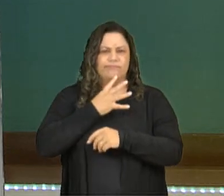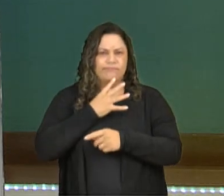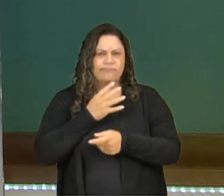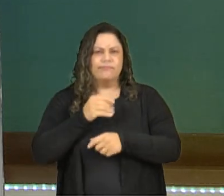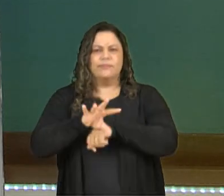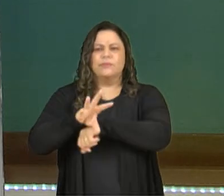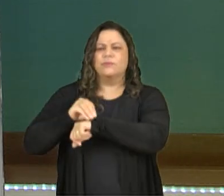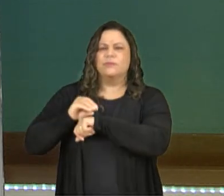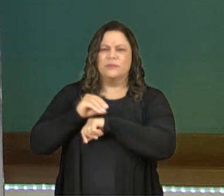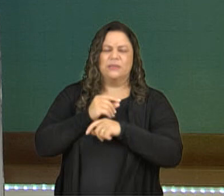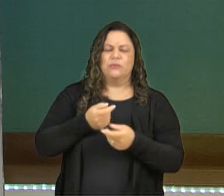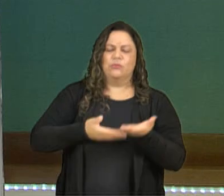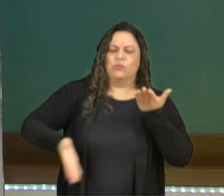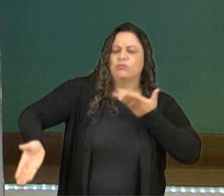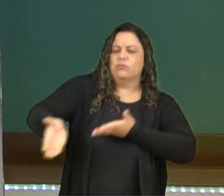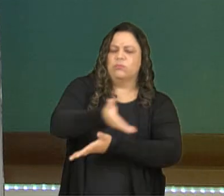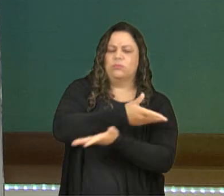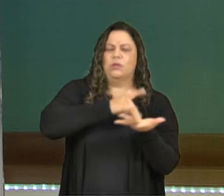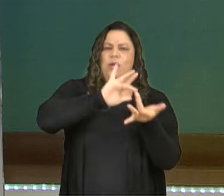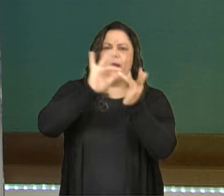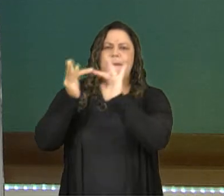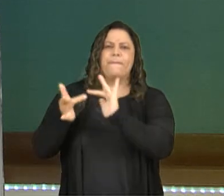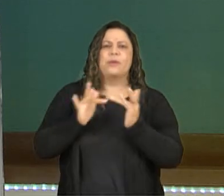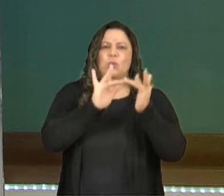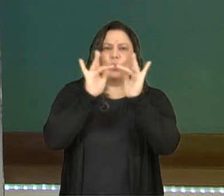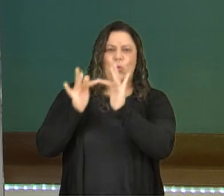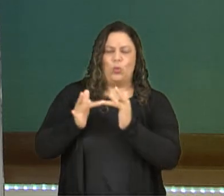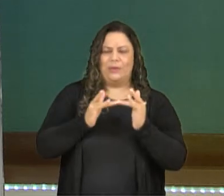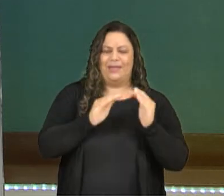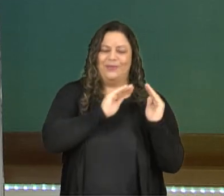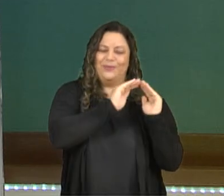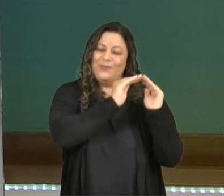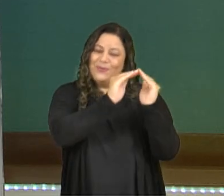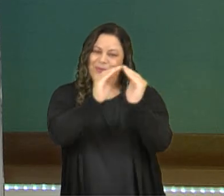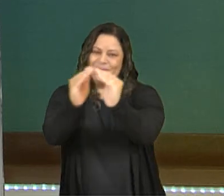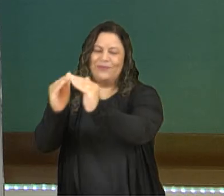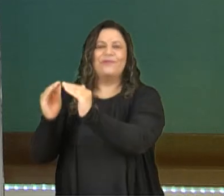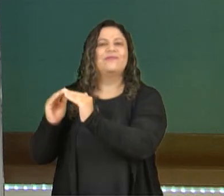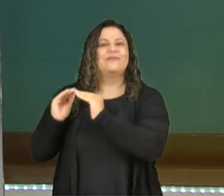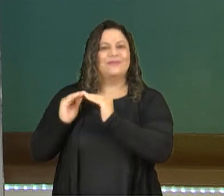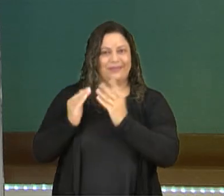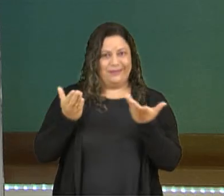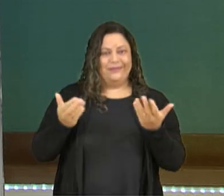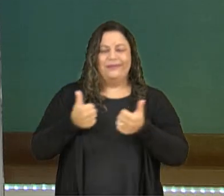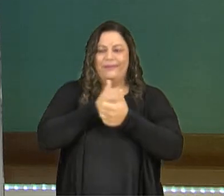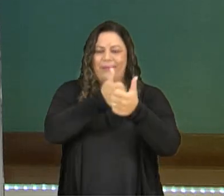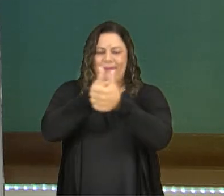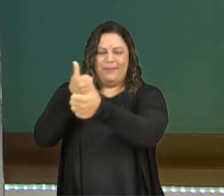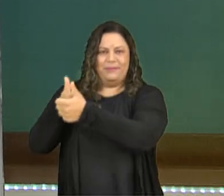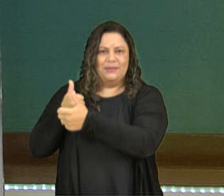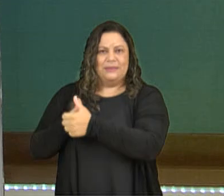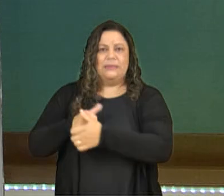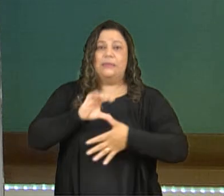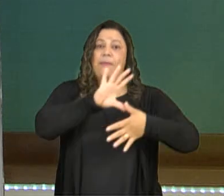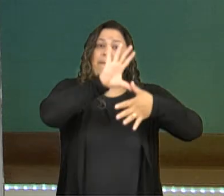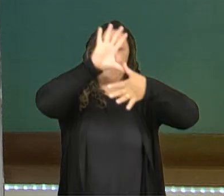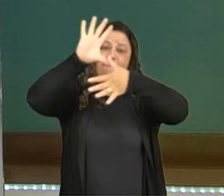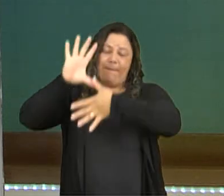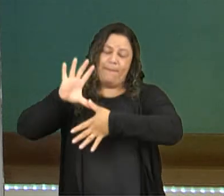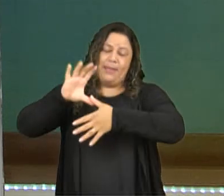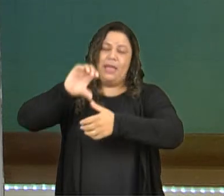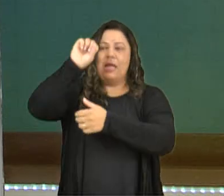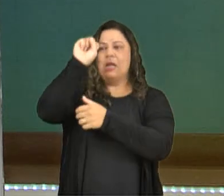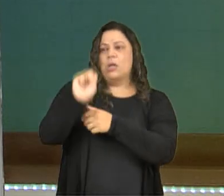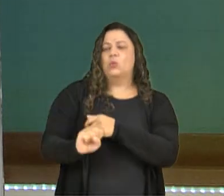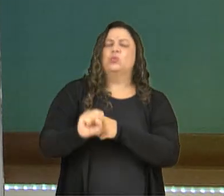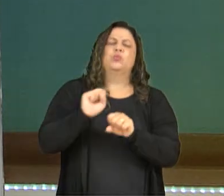um melhor entrosamento com os nossos vizinhos. O potencial da América Parte Sul é gigantesco e claro que